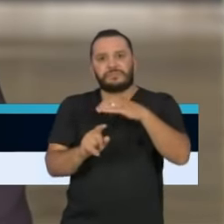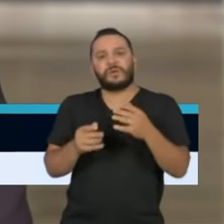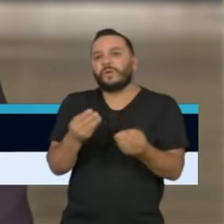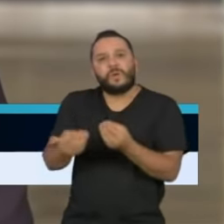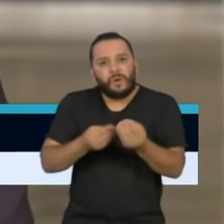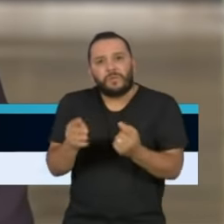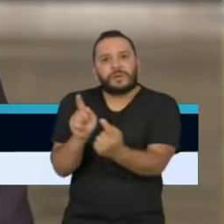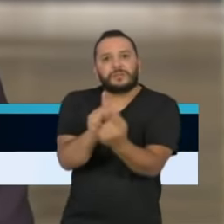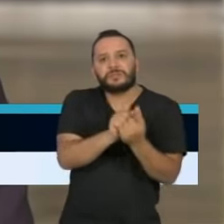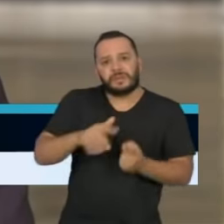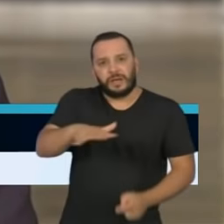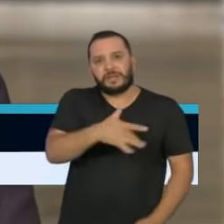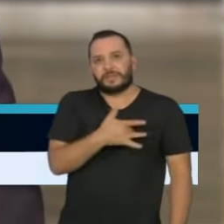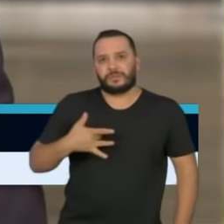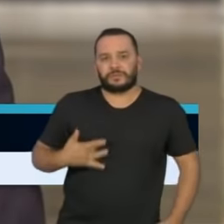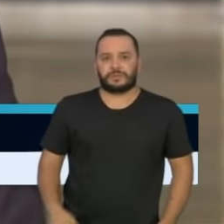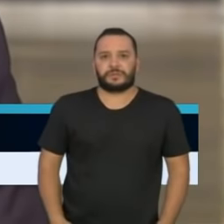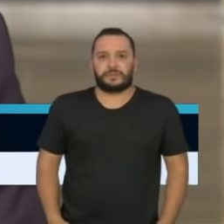o atendimento na prática?